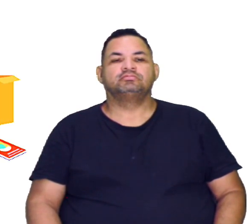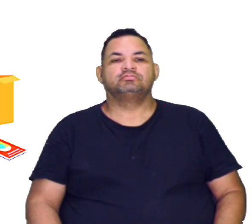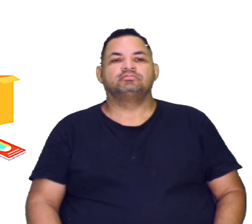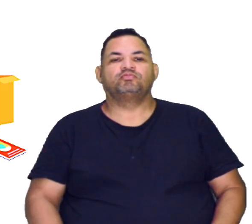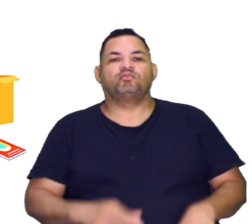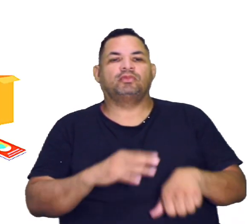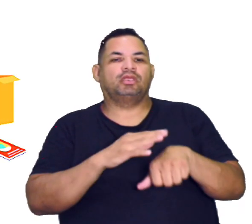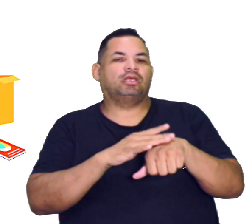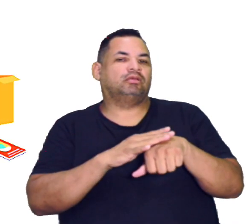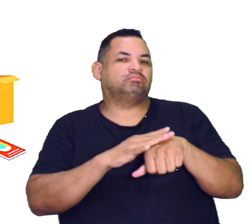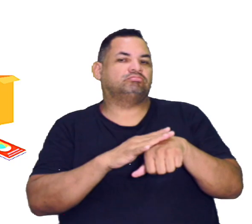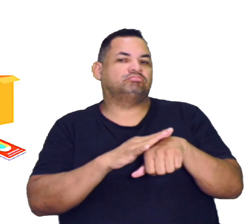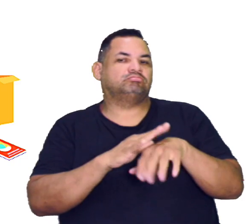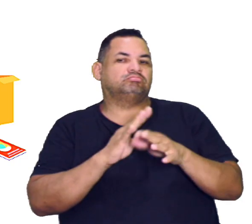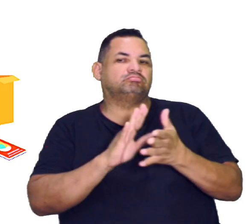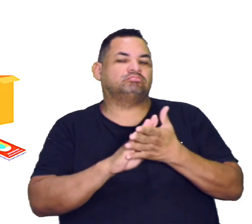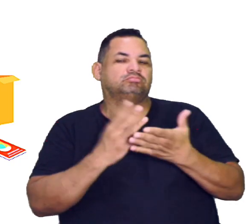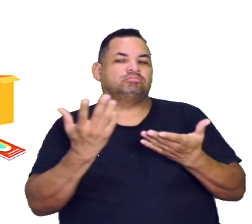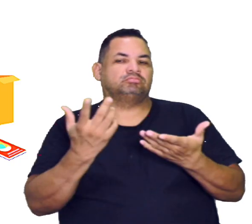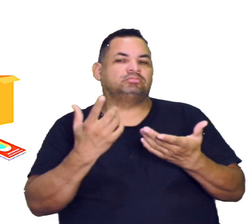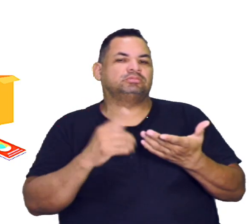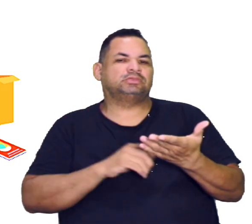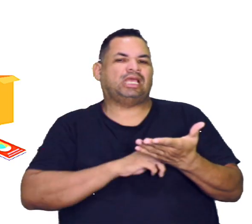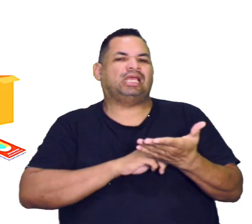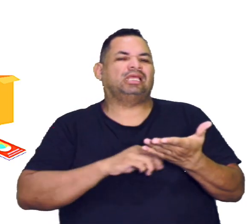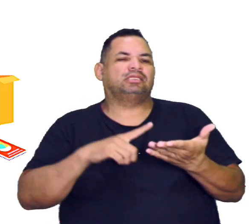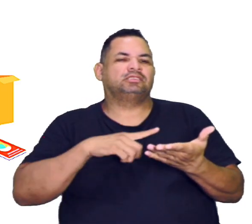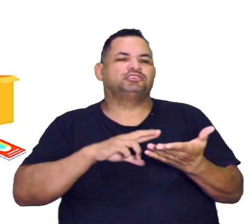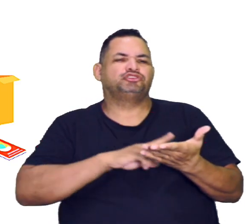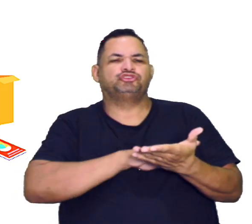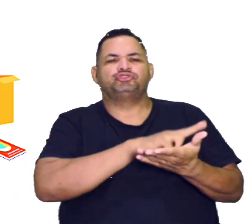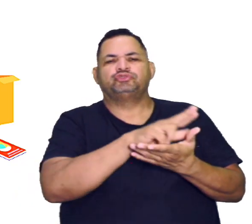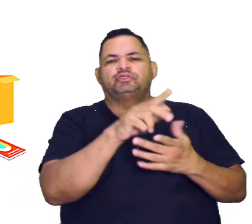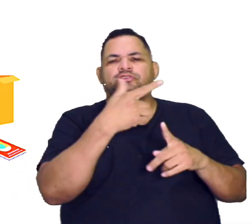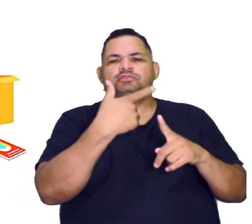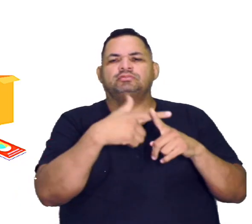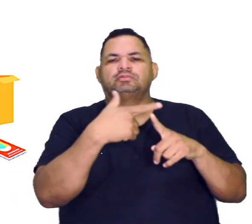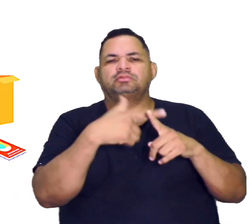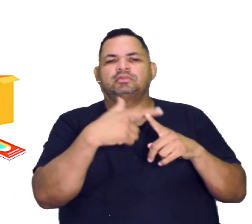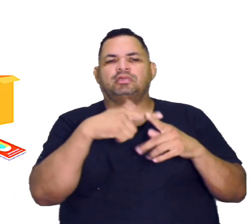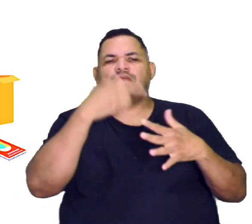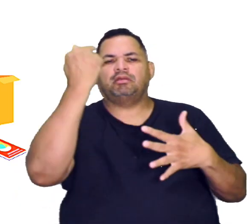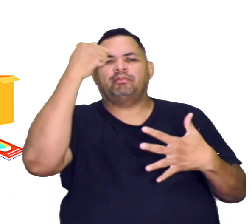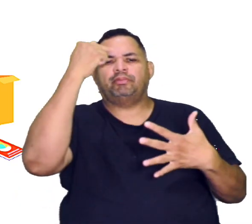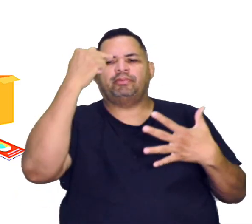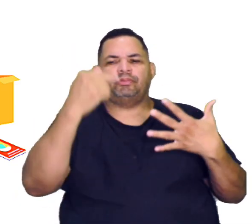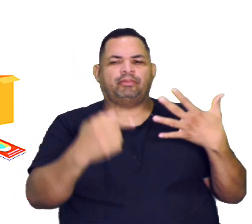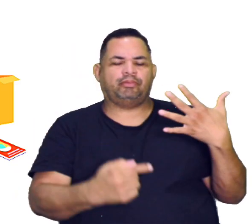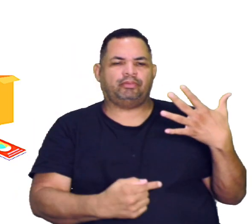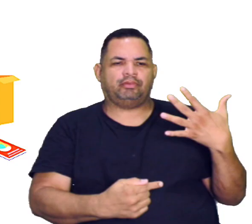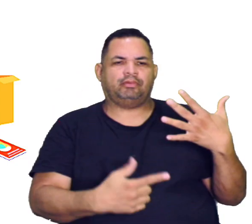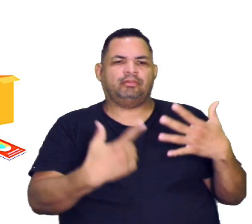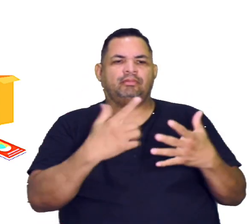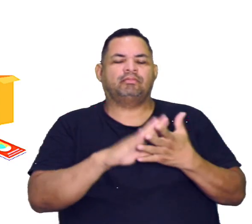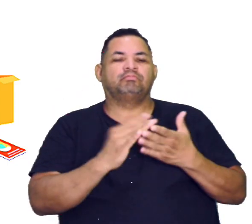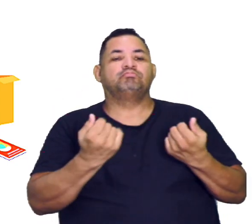As doenças crônicas são multifatoriais, causadas pelo conjunto de fatores que eu falei para vocês. Fatores esses que estão ligados